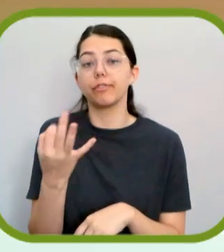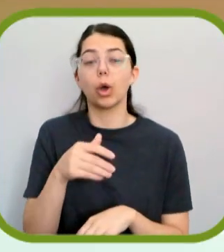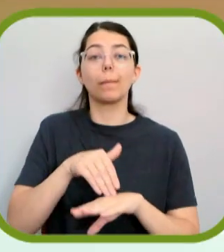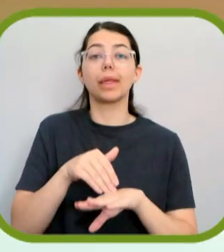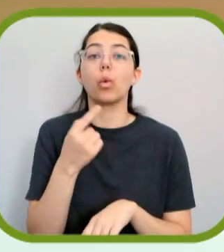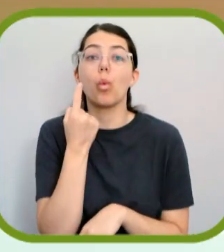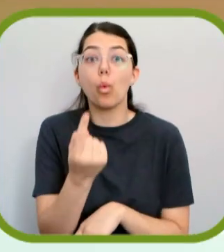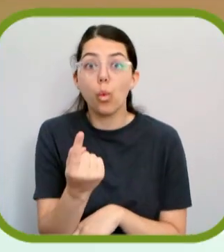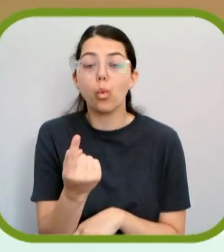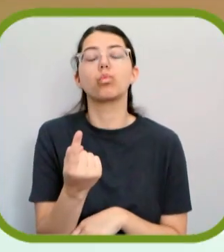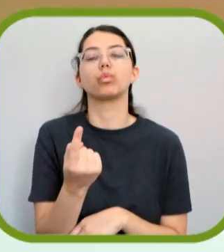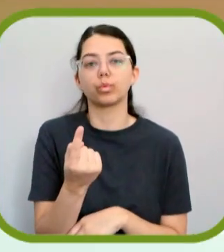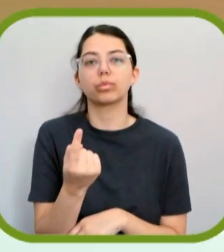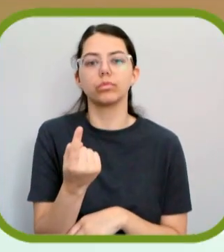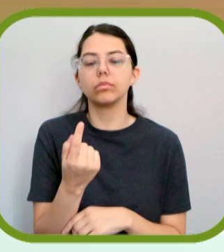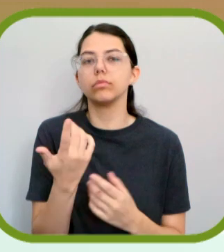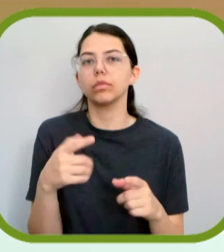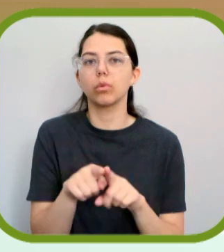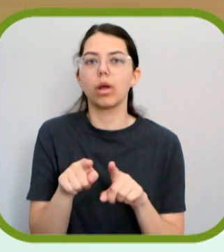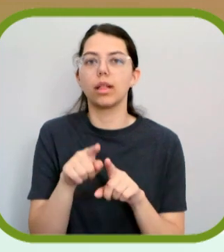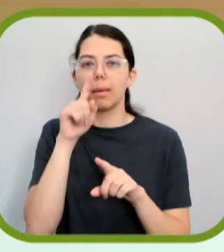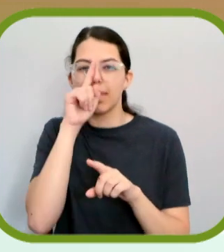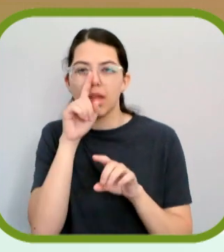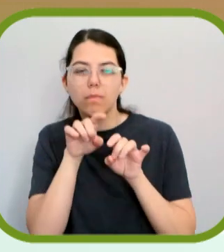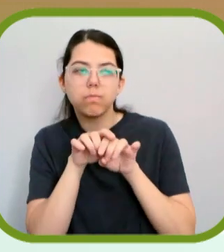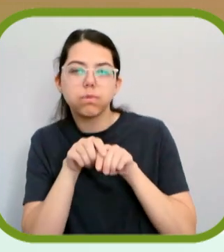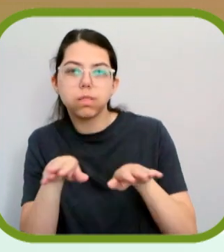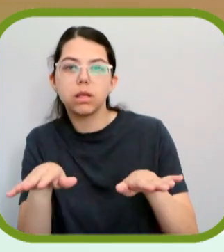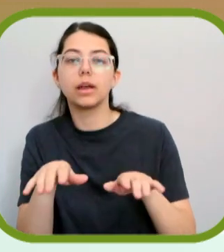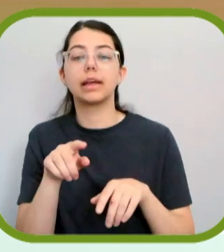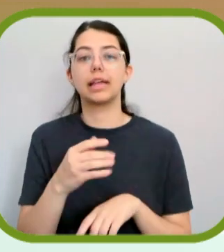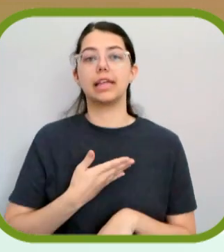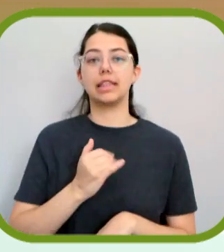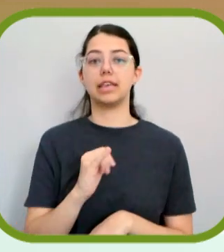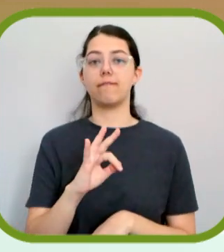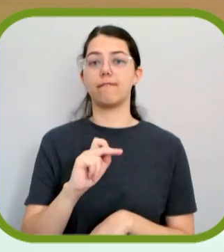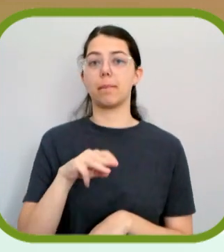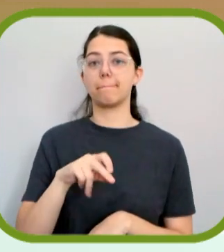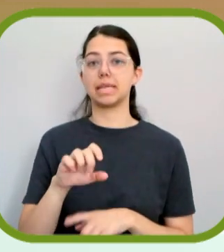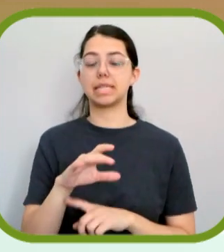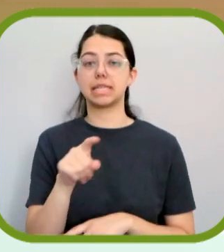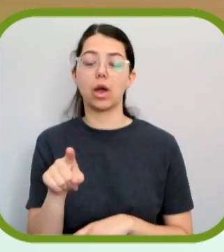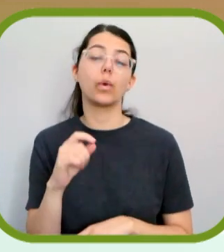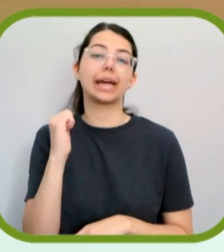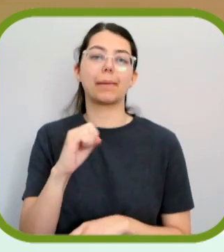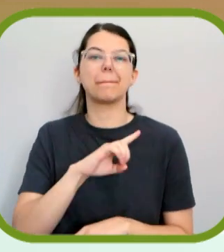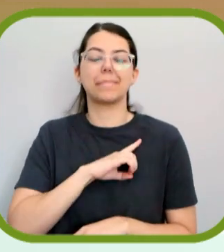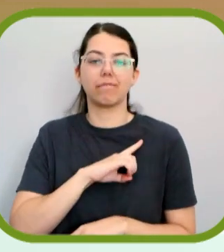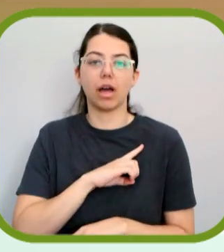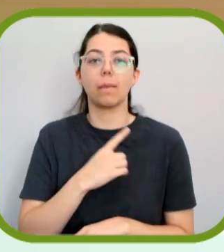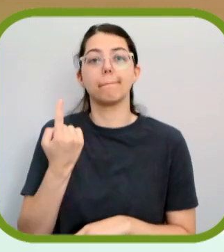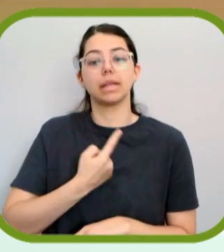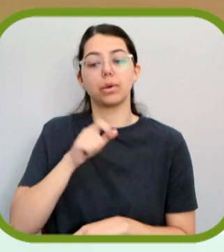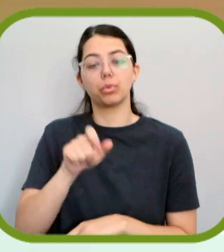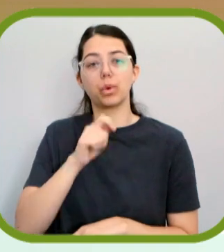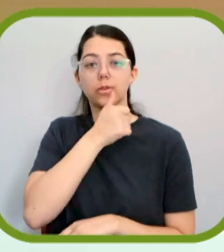dizia, um comentário pode eventualmente ser considerado difamação. Difamação é um crime privado, significa que tem